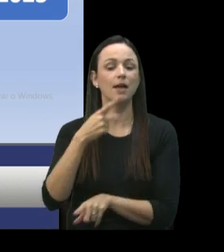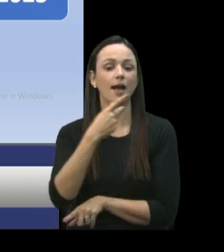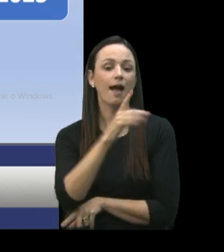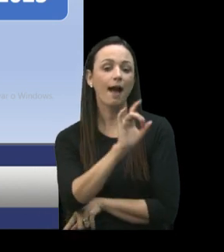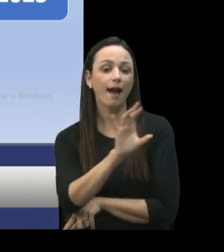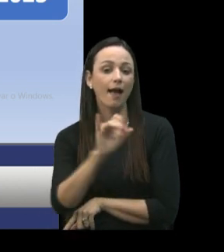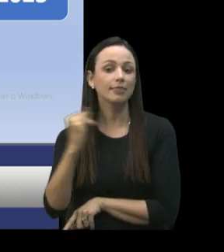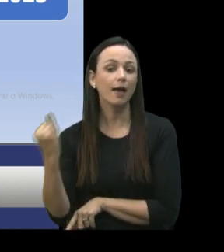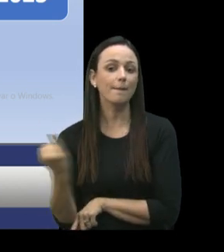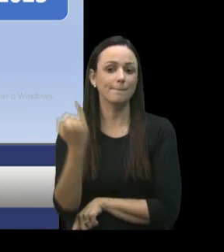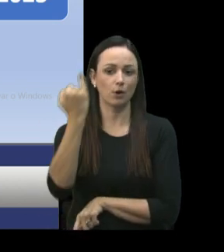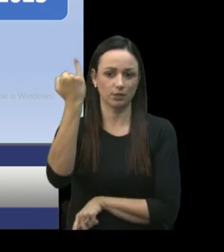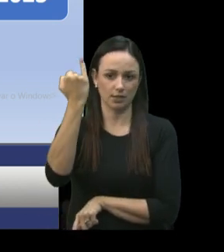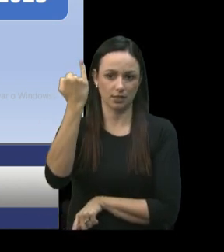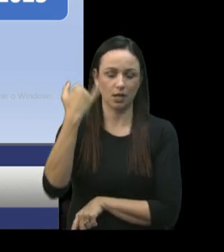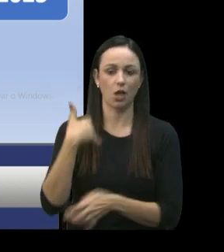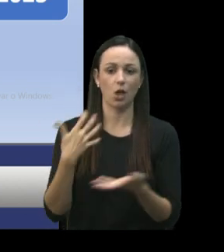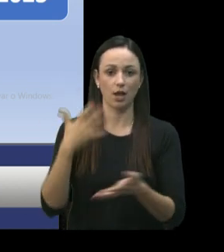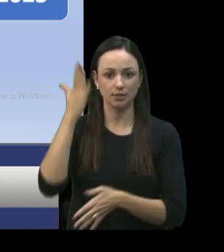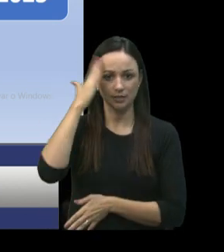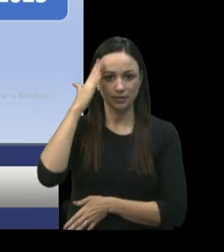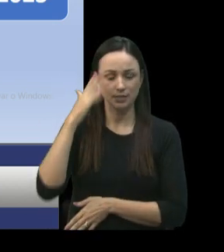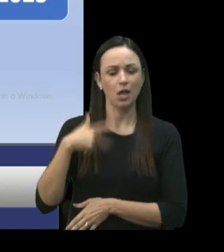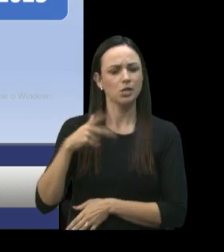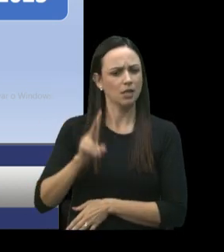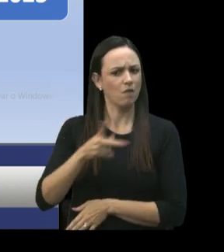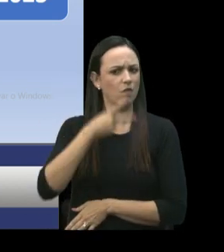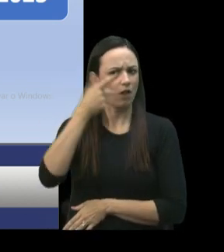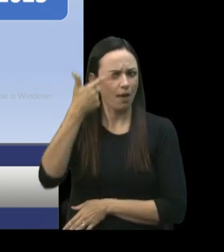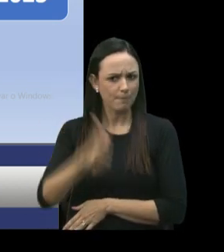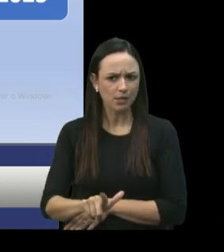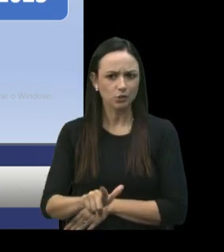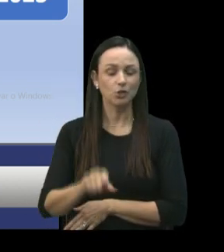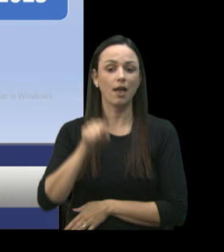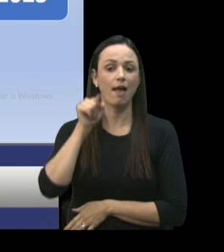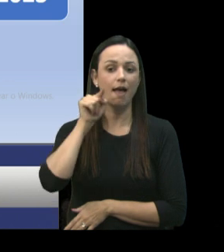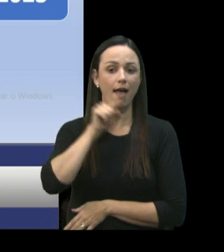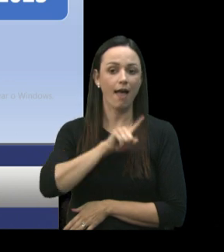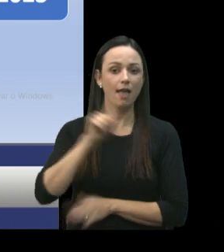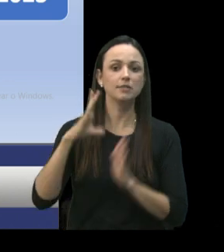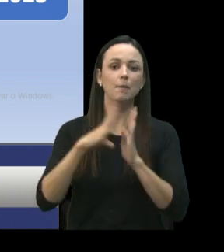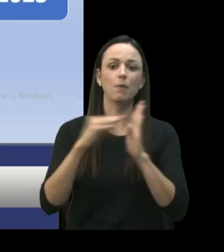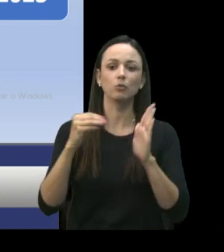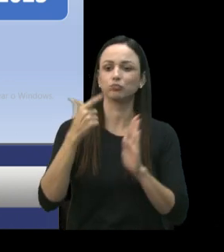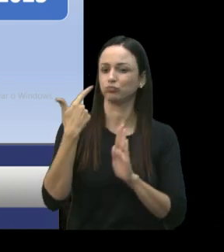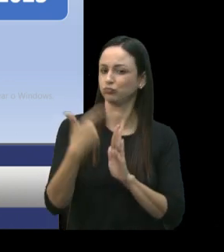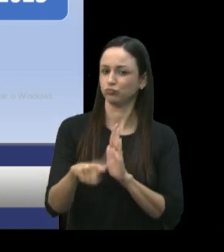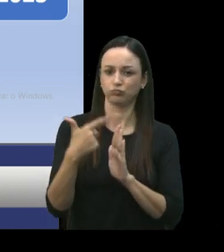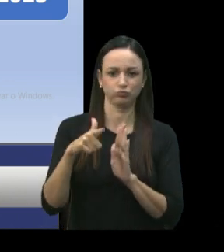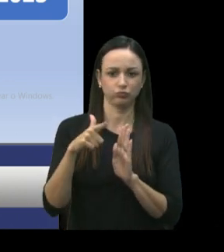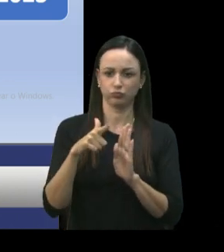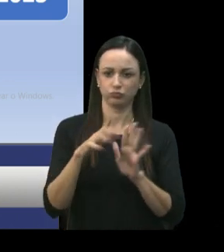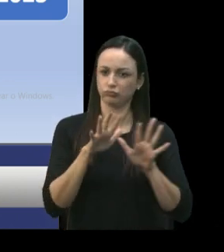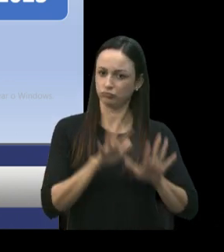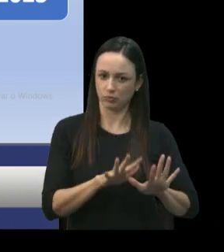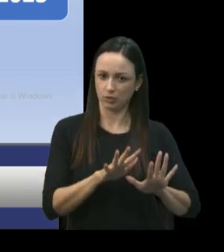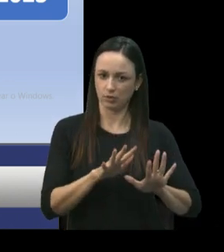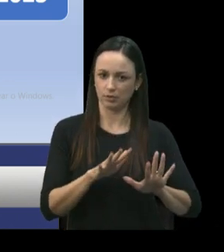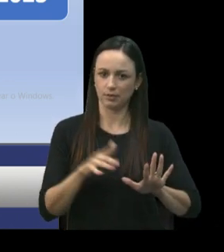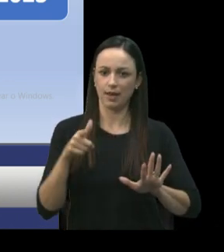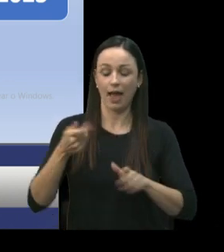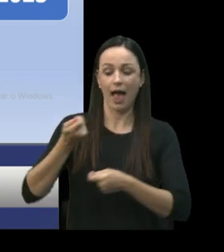diante disso. Toda vez eu vou repetir para vocês, este modelo não existia